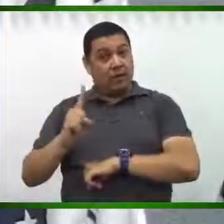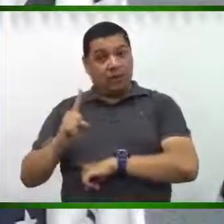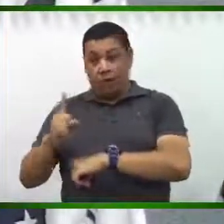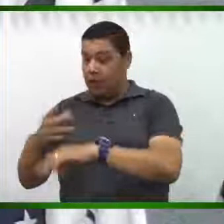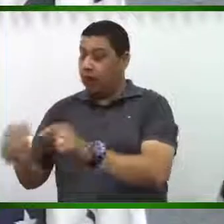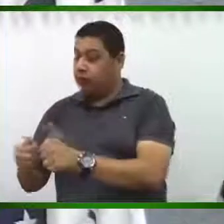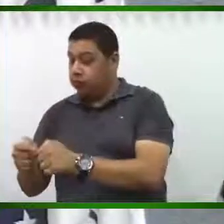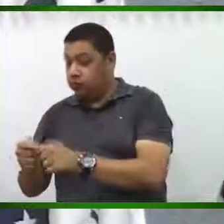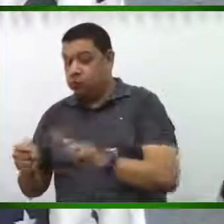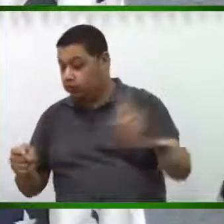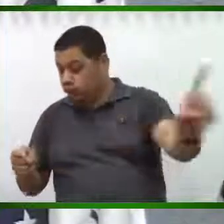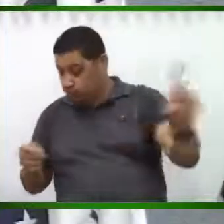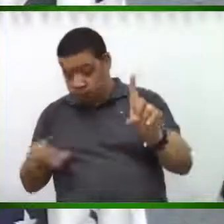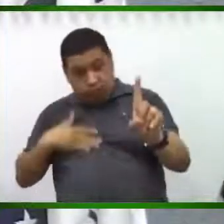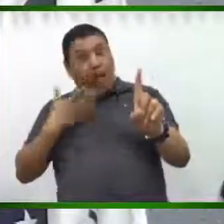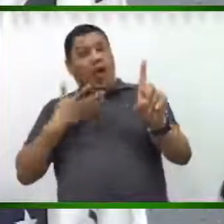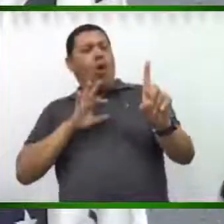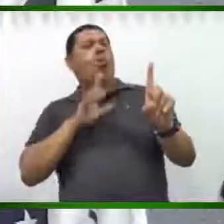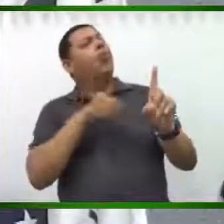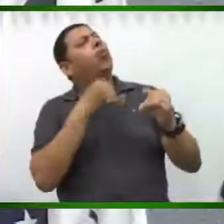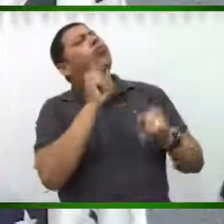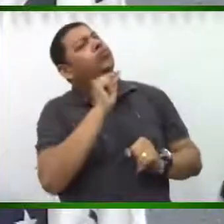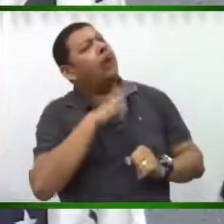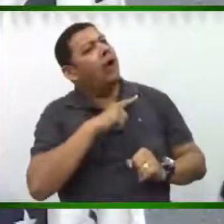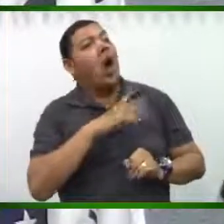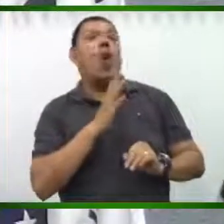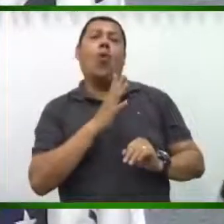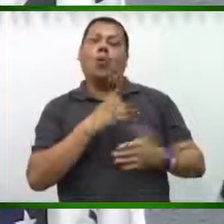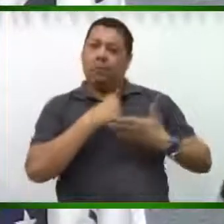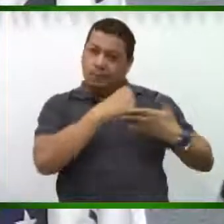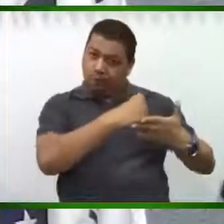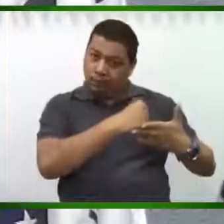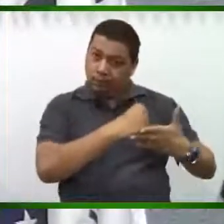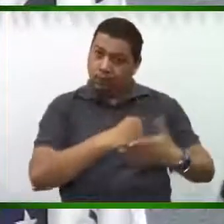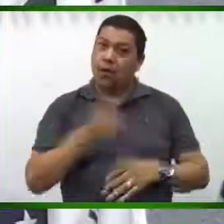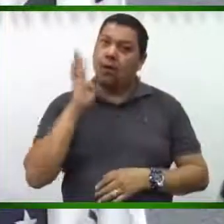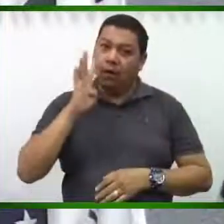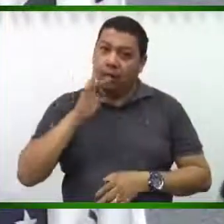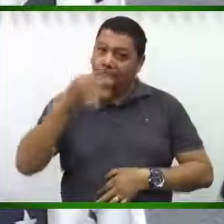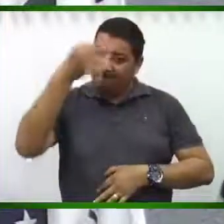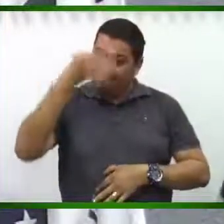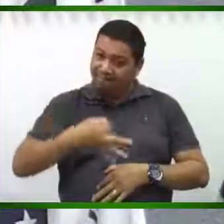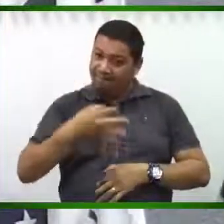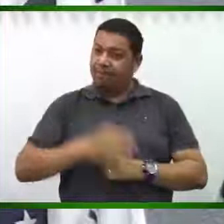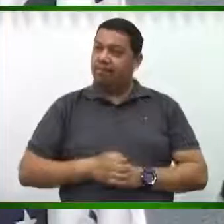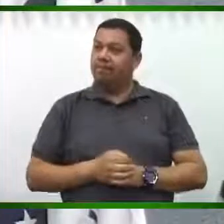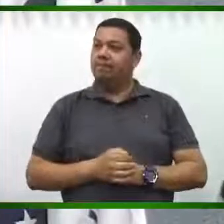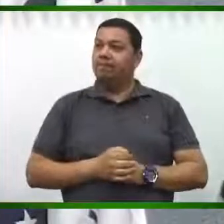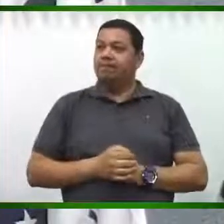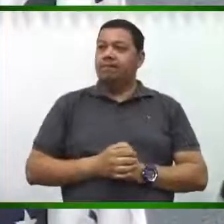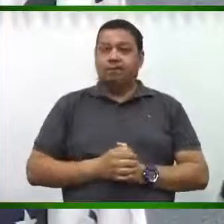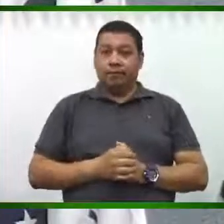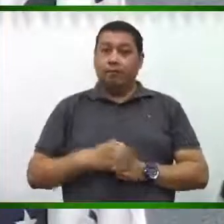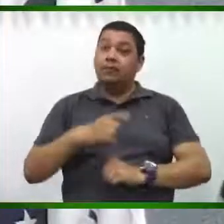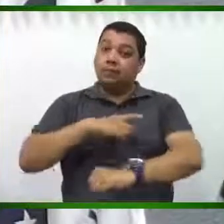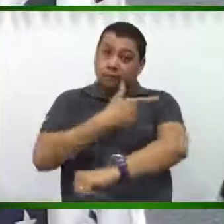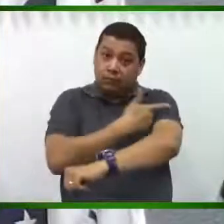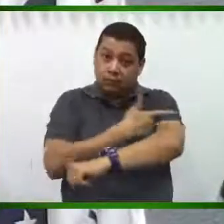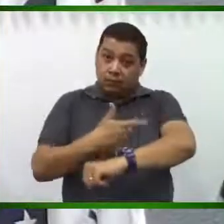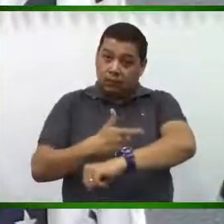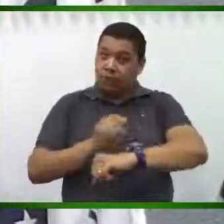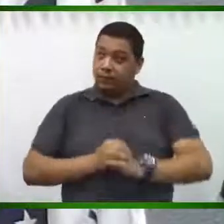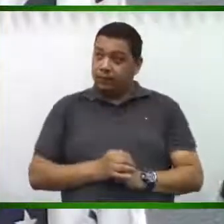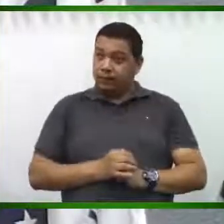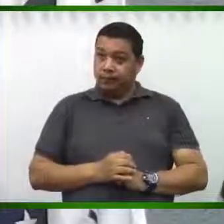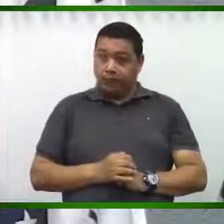Elas deixam o telefone e dá total atenção ao paciente e com toda a educação. Eu